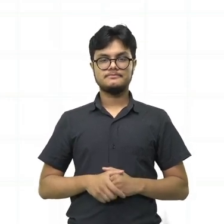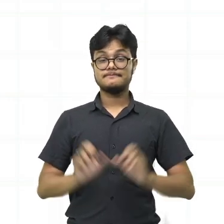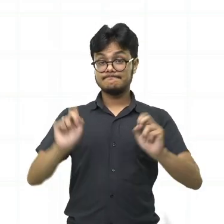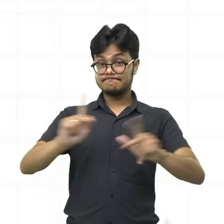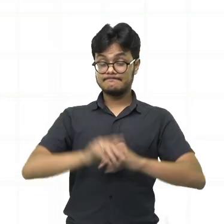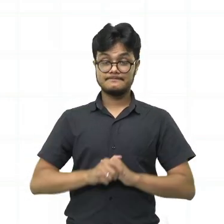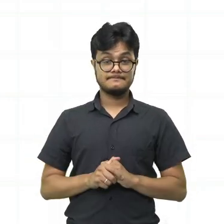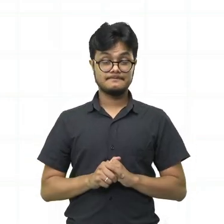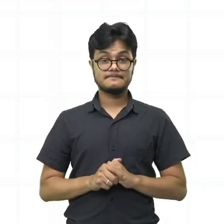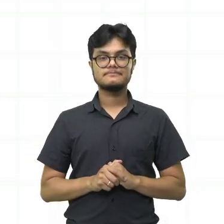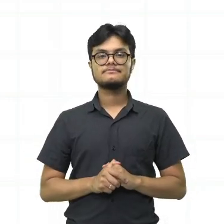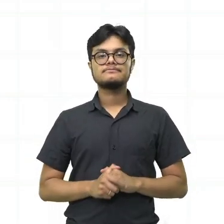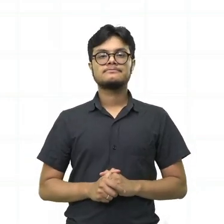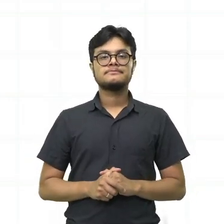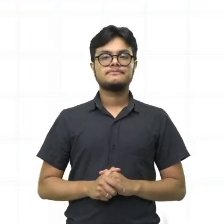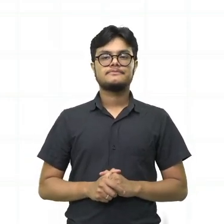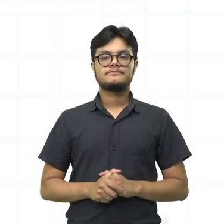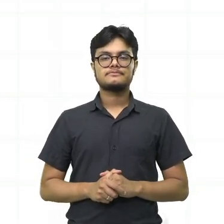tá bom?